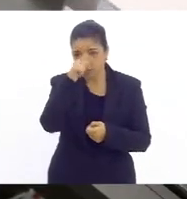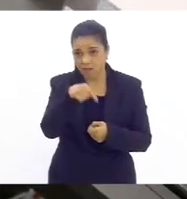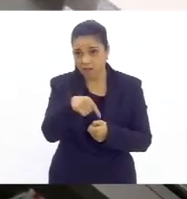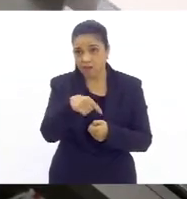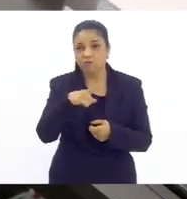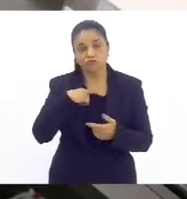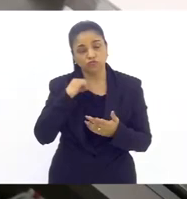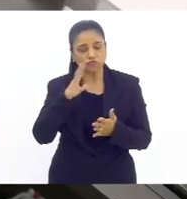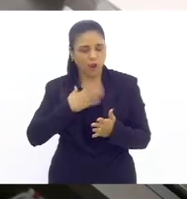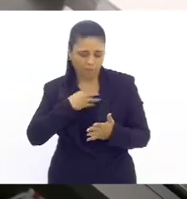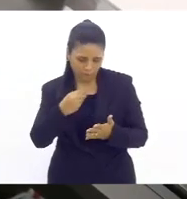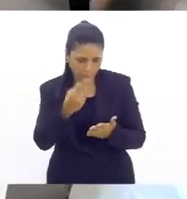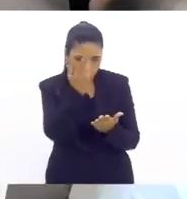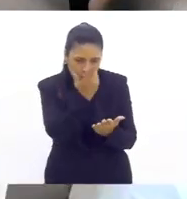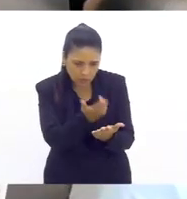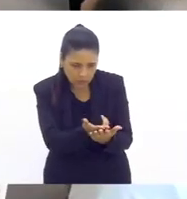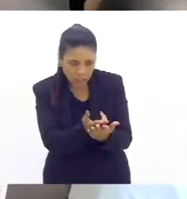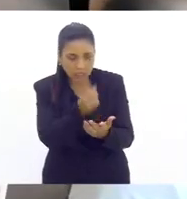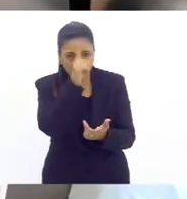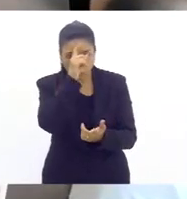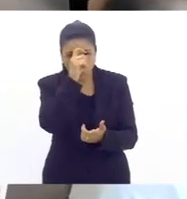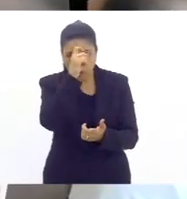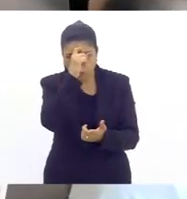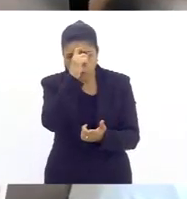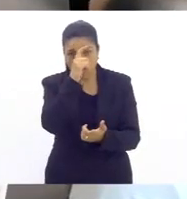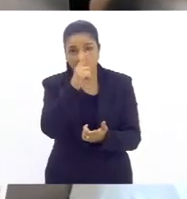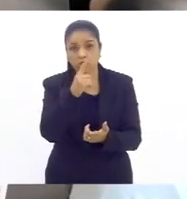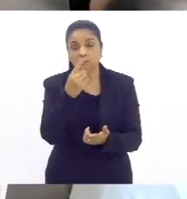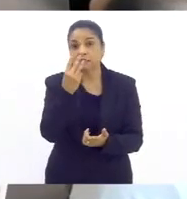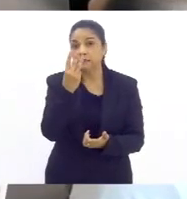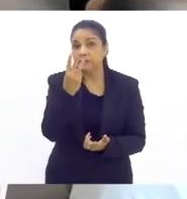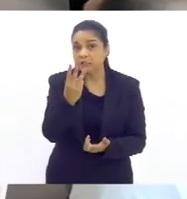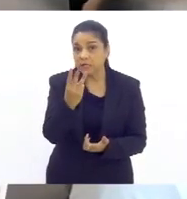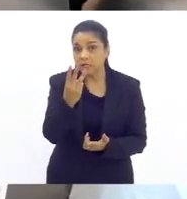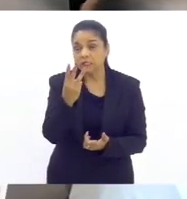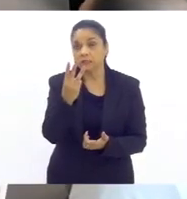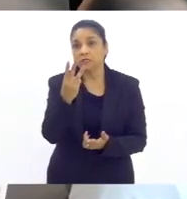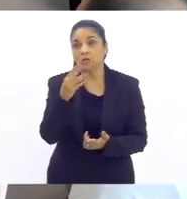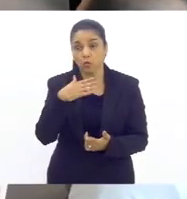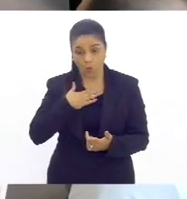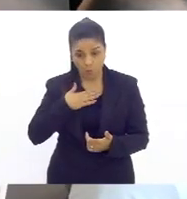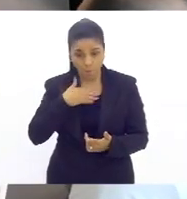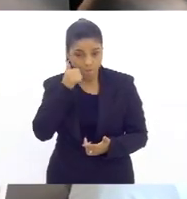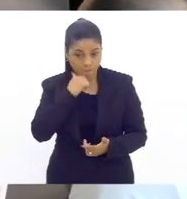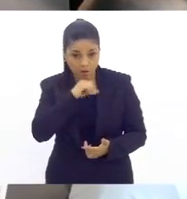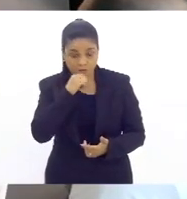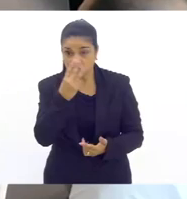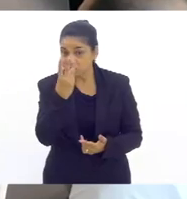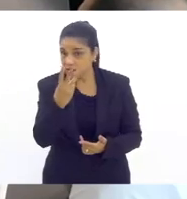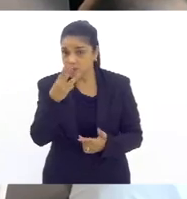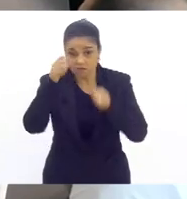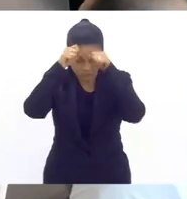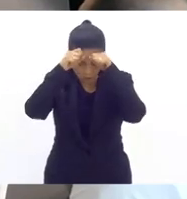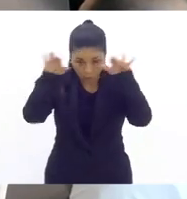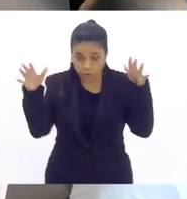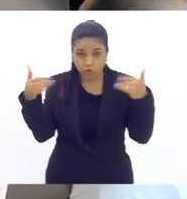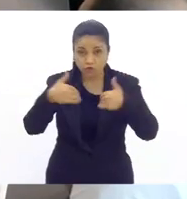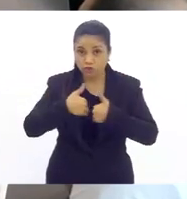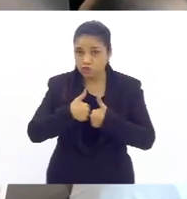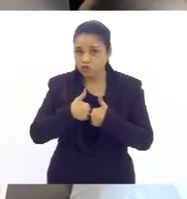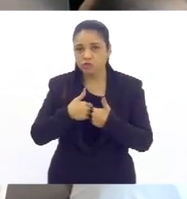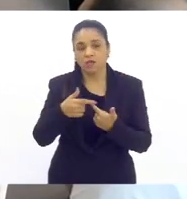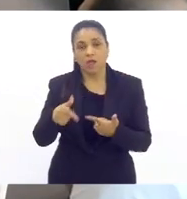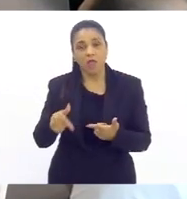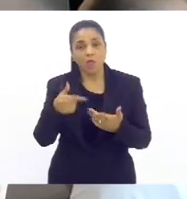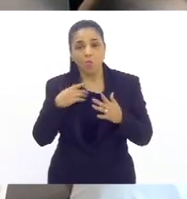tiveram filhos internados dentro de hospital São mãe de três autistas e o meu filho não teve acesso dentro do